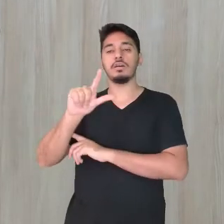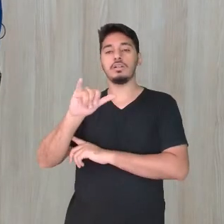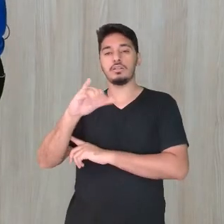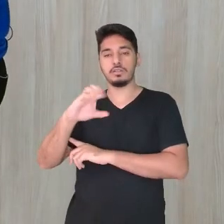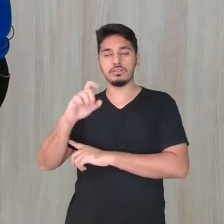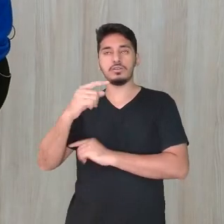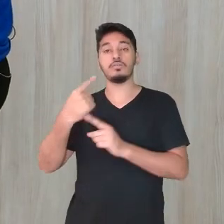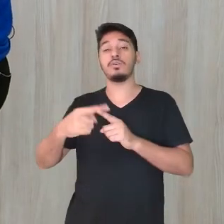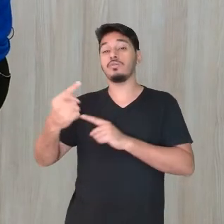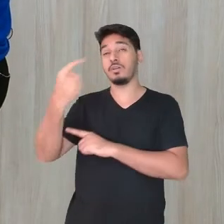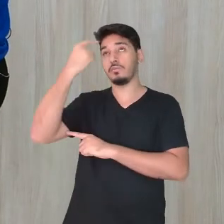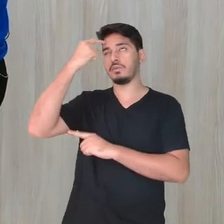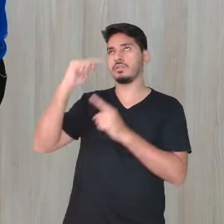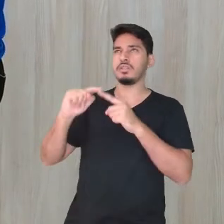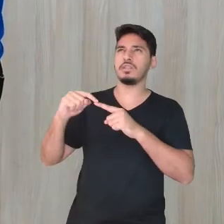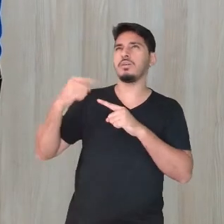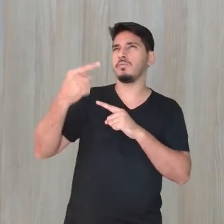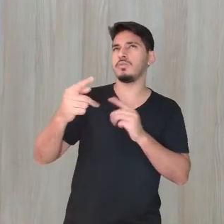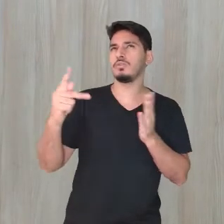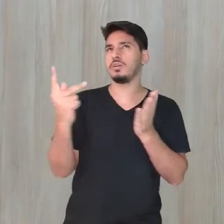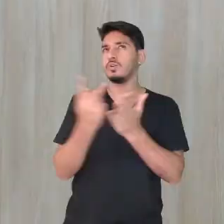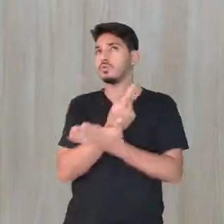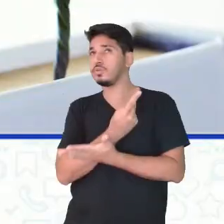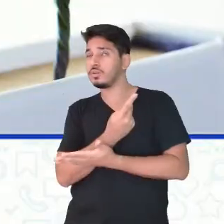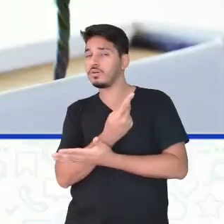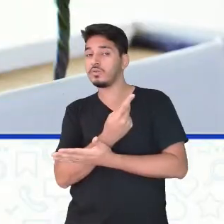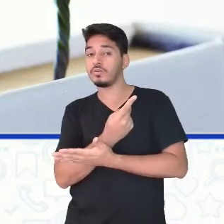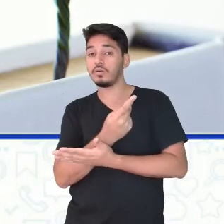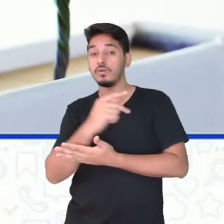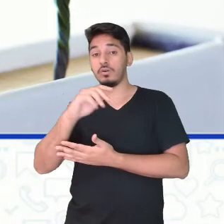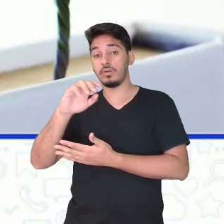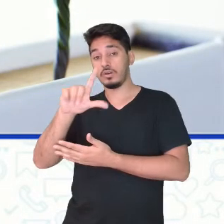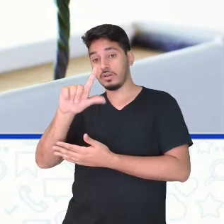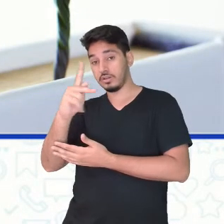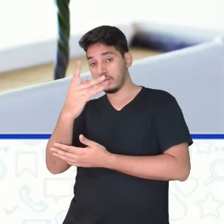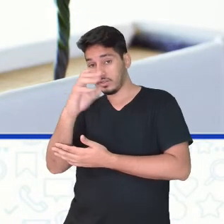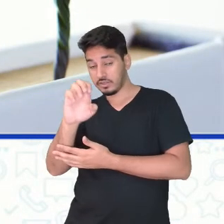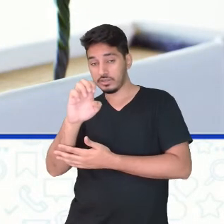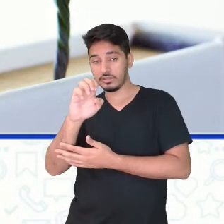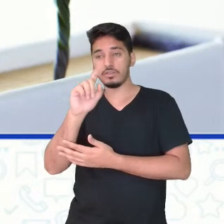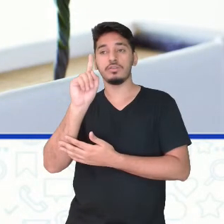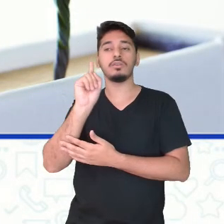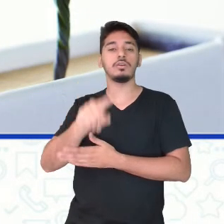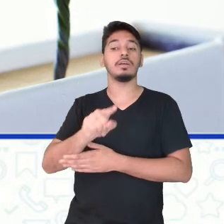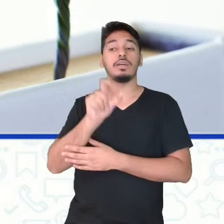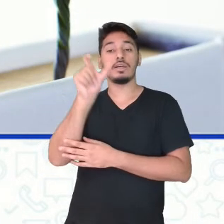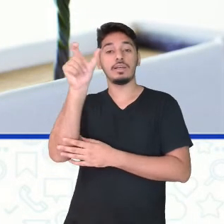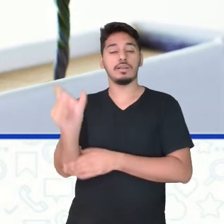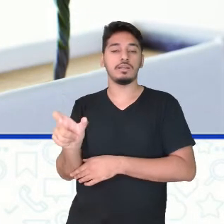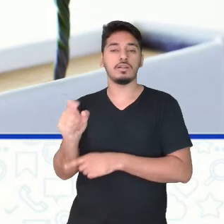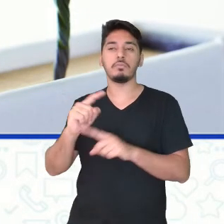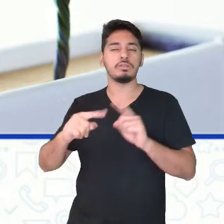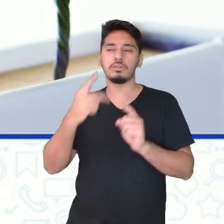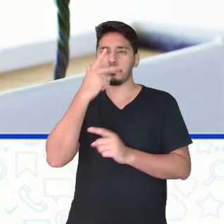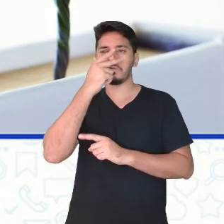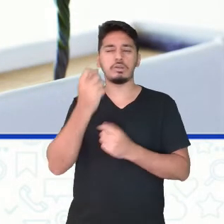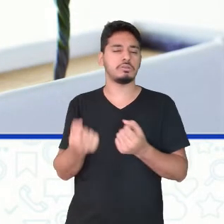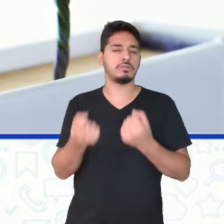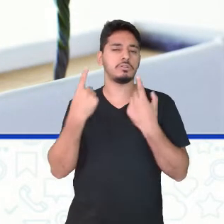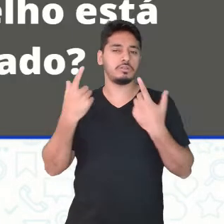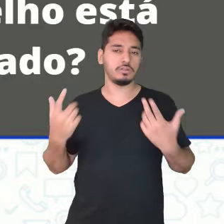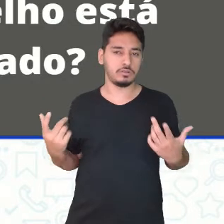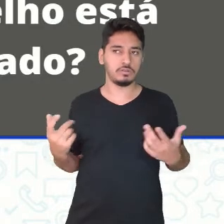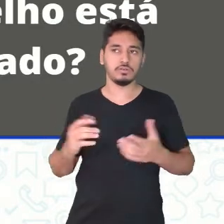ela pensa nisso tudo depois, ocorreu-lhe a ela que deveria ter achado estranho. Porém, ela não achou estranho o coelho,